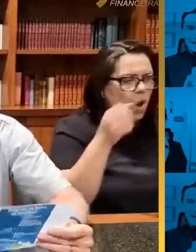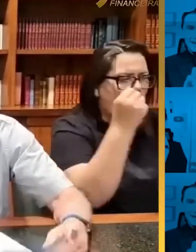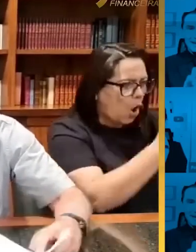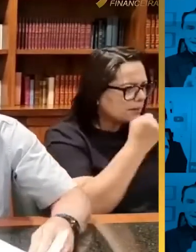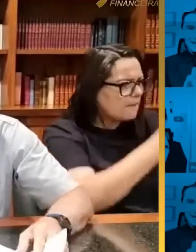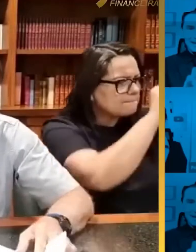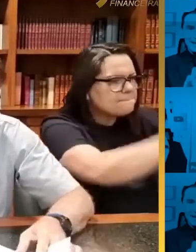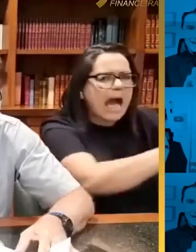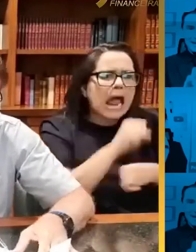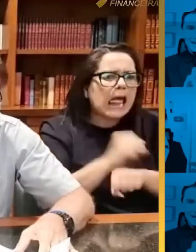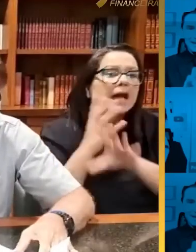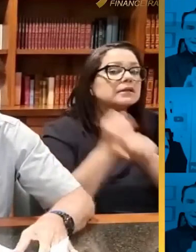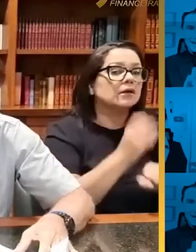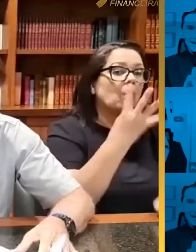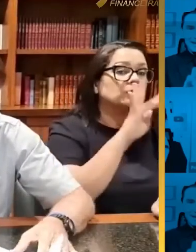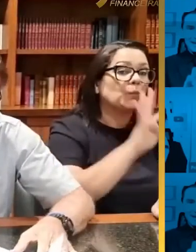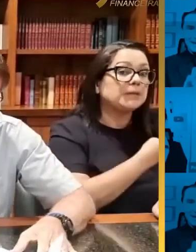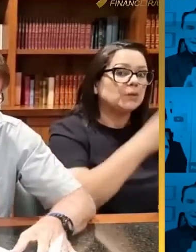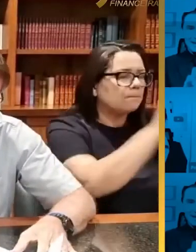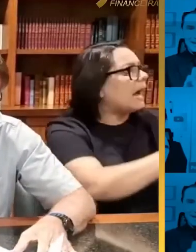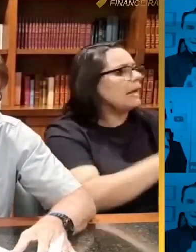E ano passado, a gente